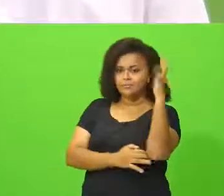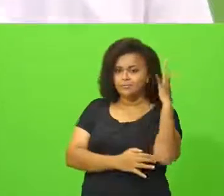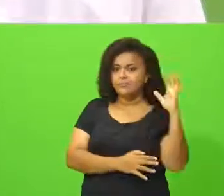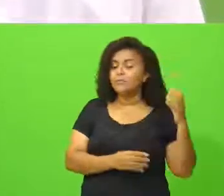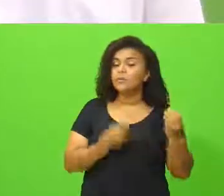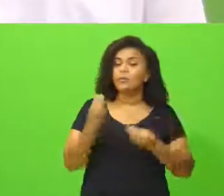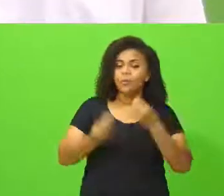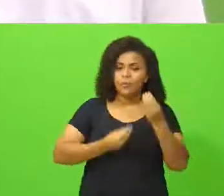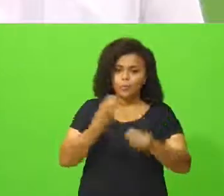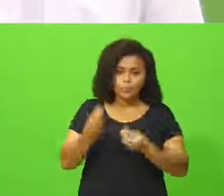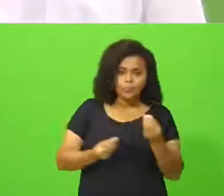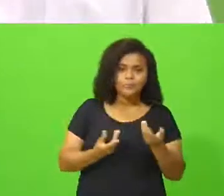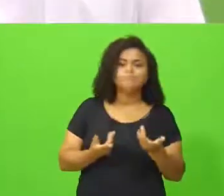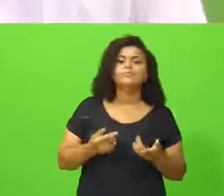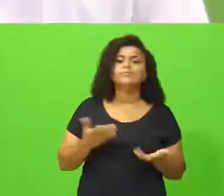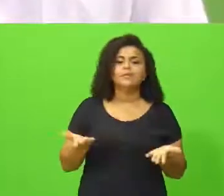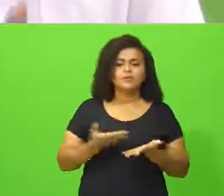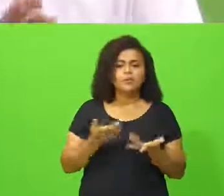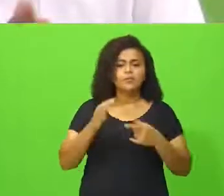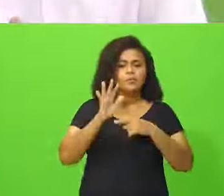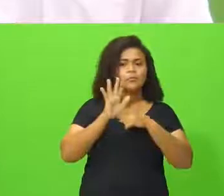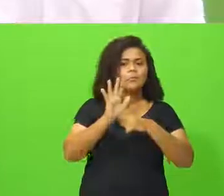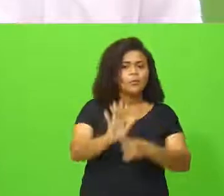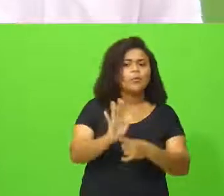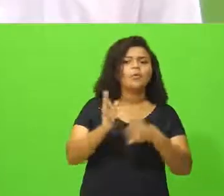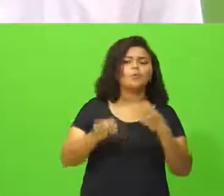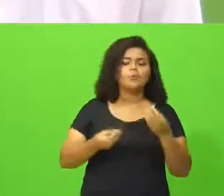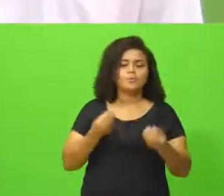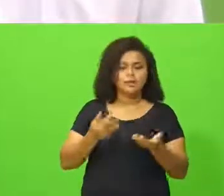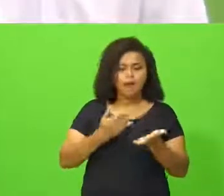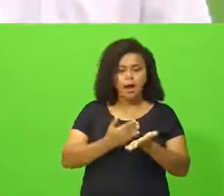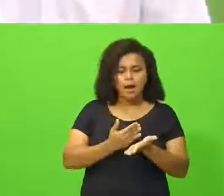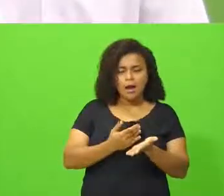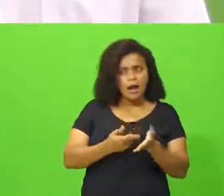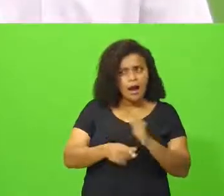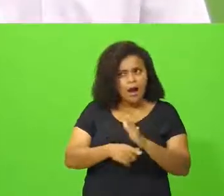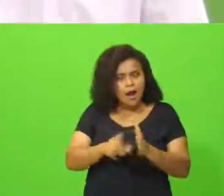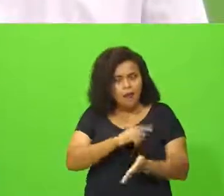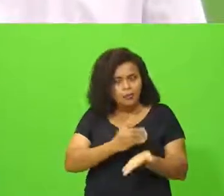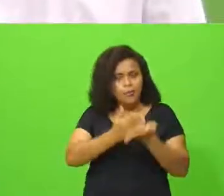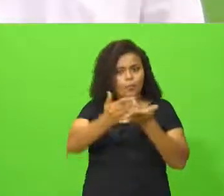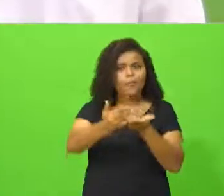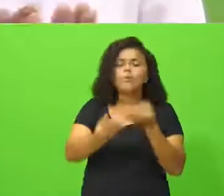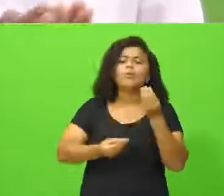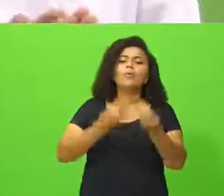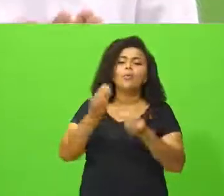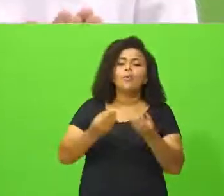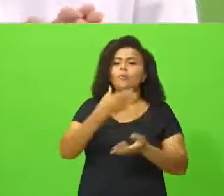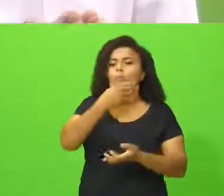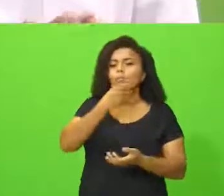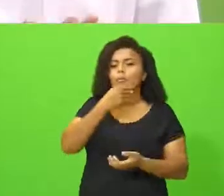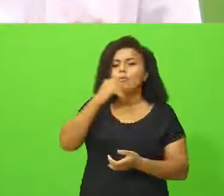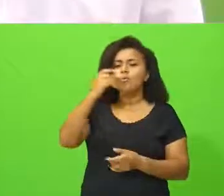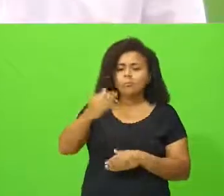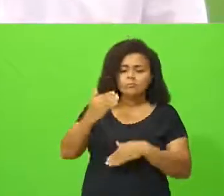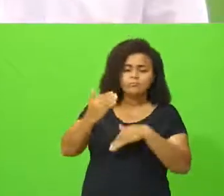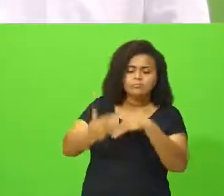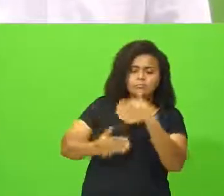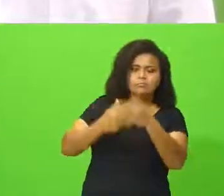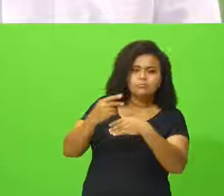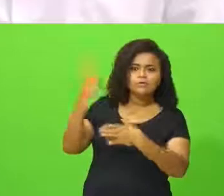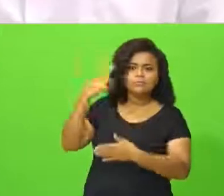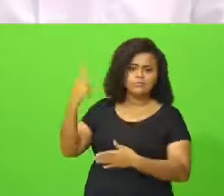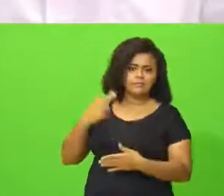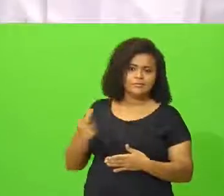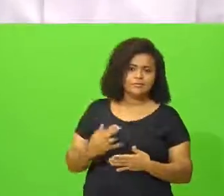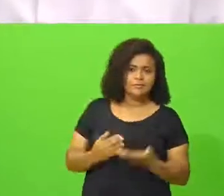uma sequência de apresentação em que inicialmente nós vamos falar da espécie humana, o quanto o homem vem